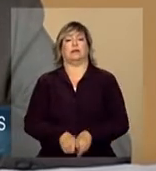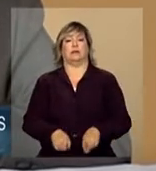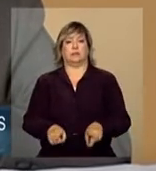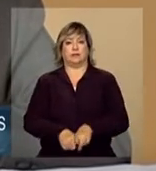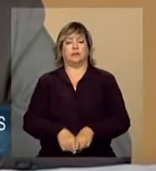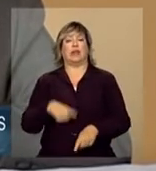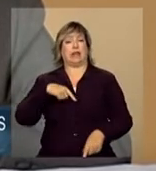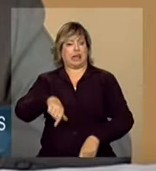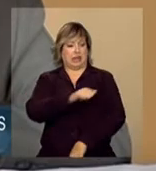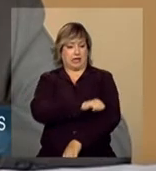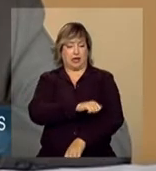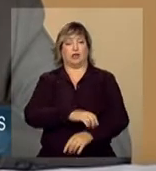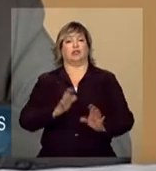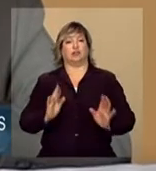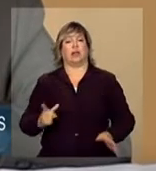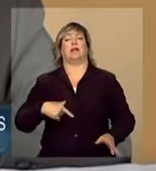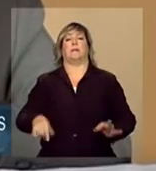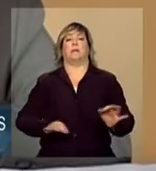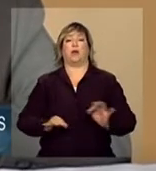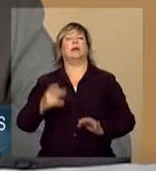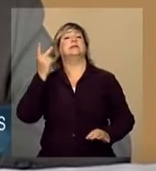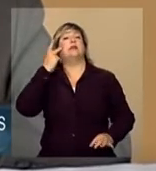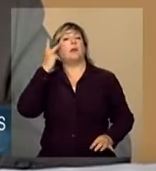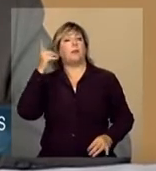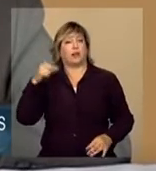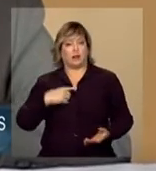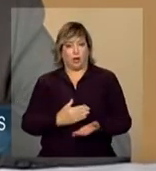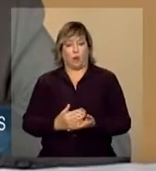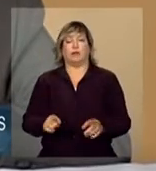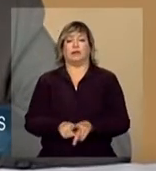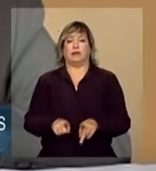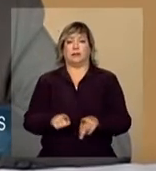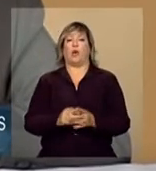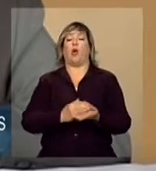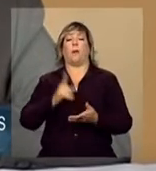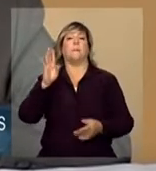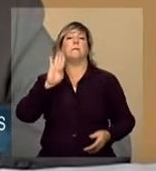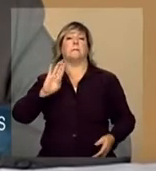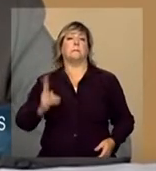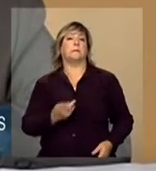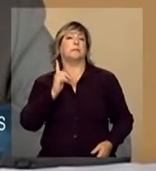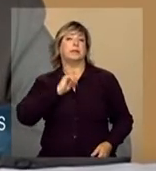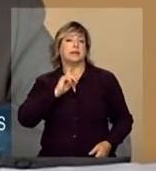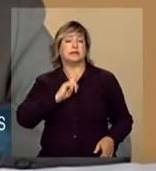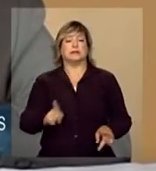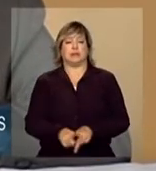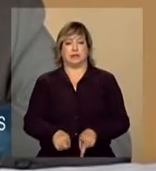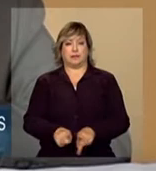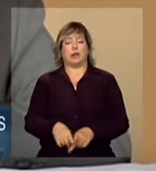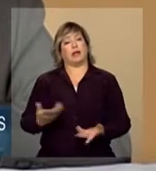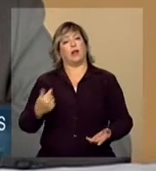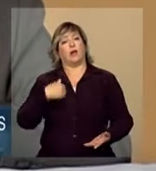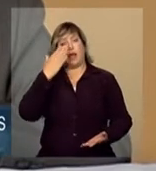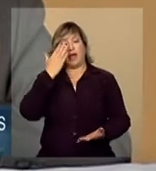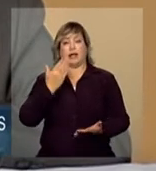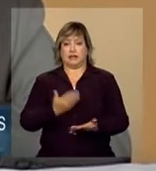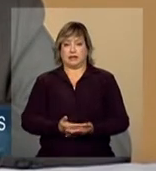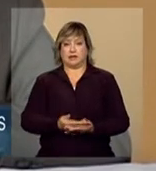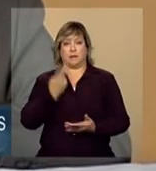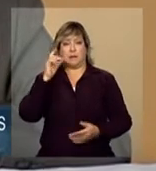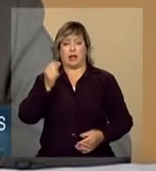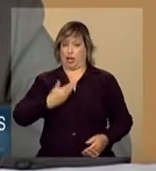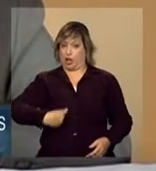São Paulo, e estamos iniciando também um projeto de desenvolvimento em Belo Horizonte. Então, eu acredito que foi, para nós,